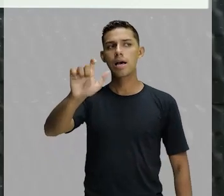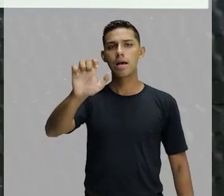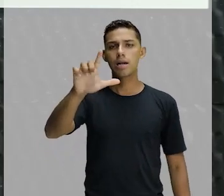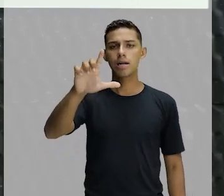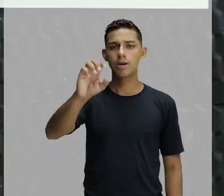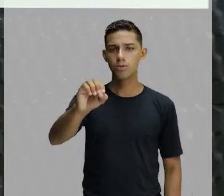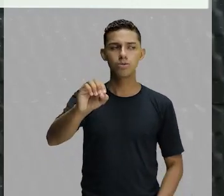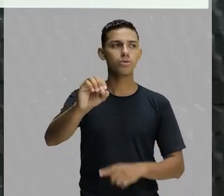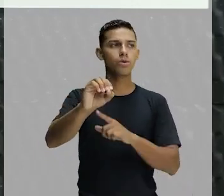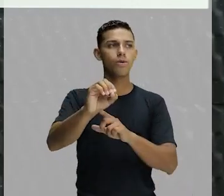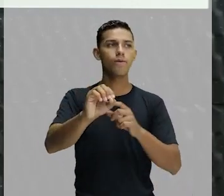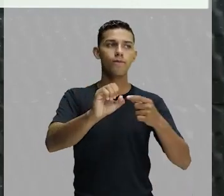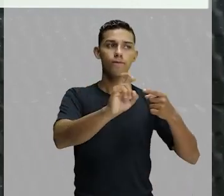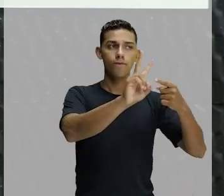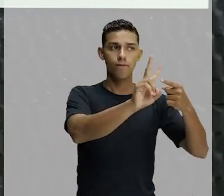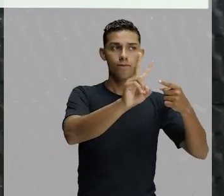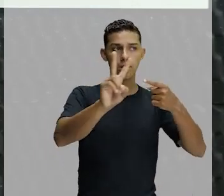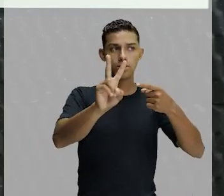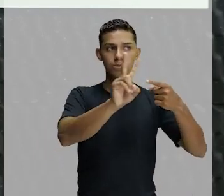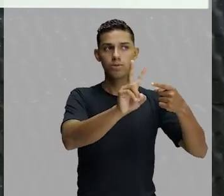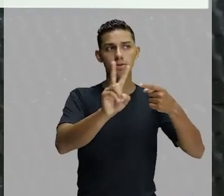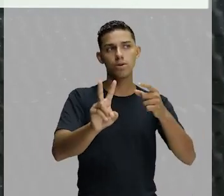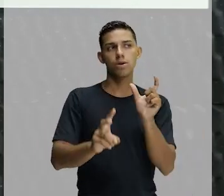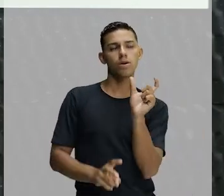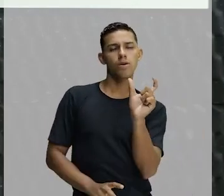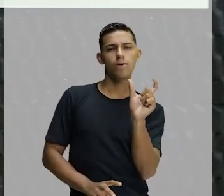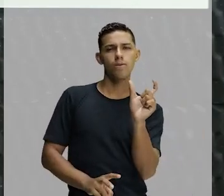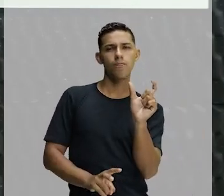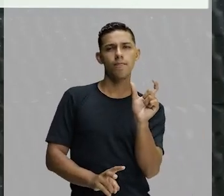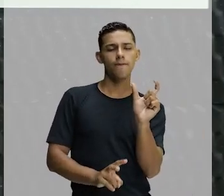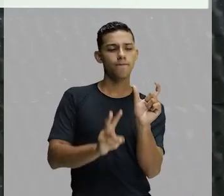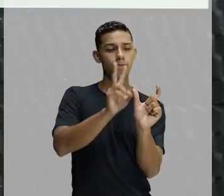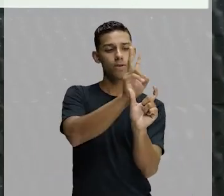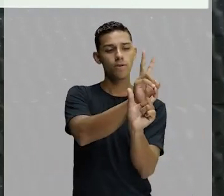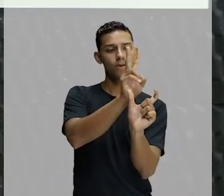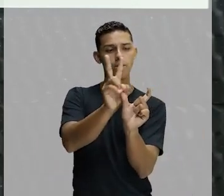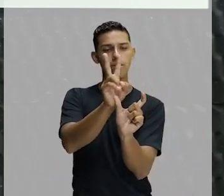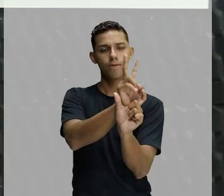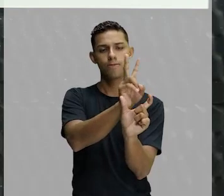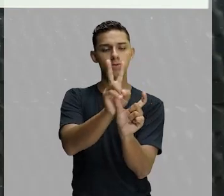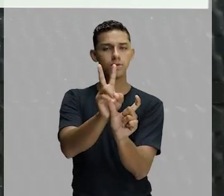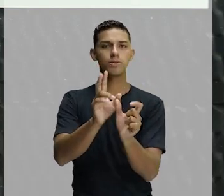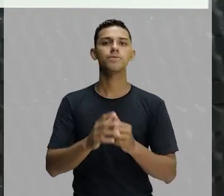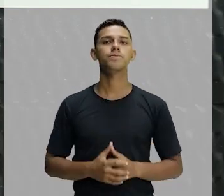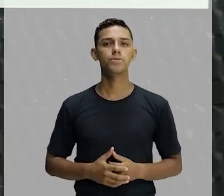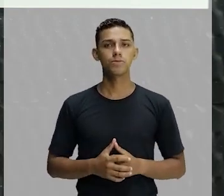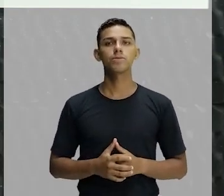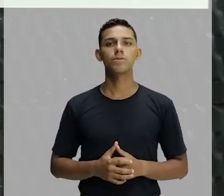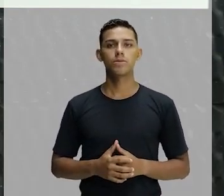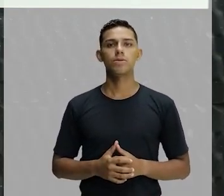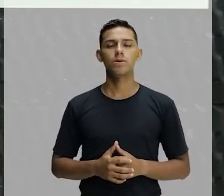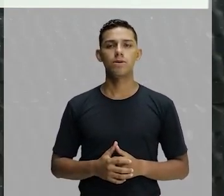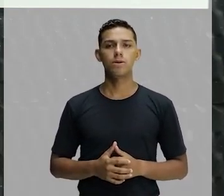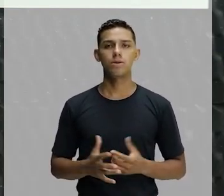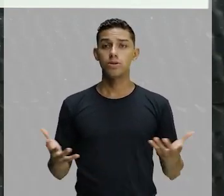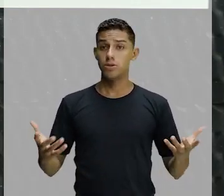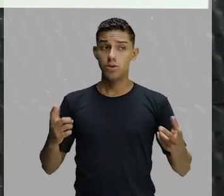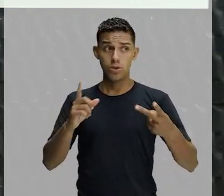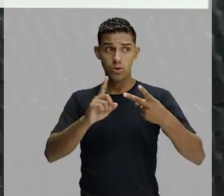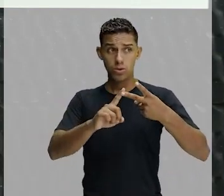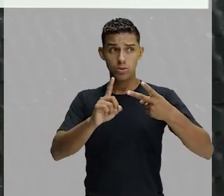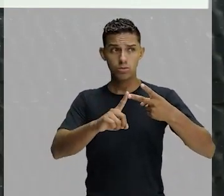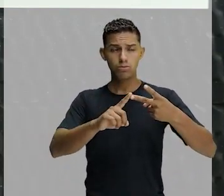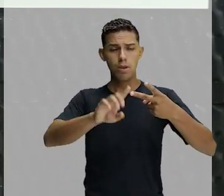Vzão, ele só produz um tipo de gameta. Ele só produz o gameta Vzão, certo? E o